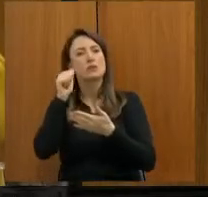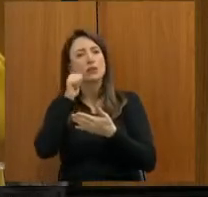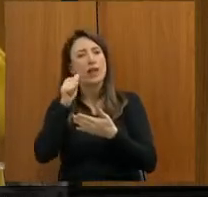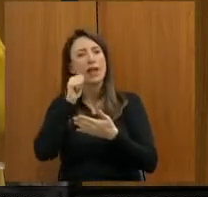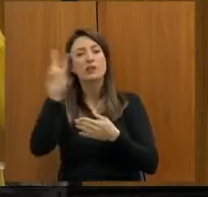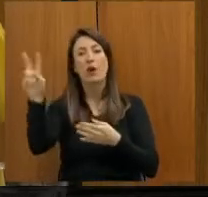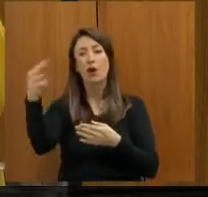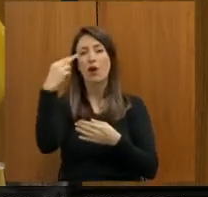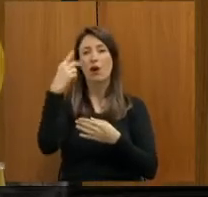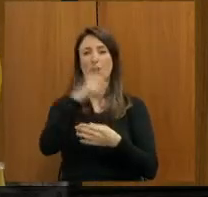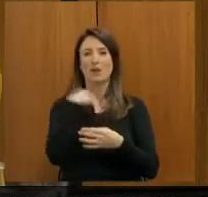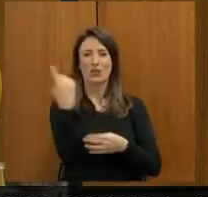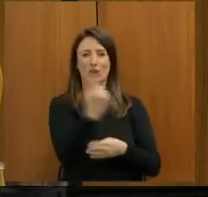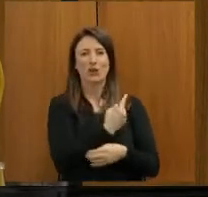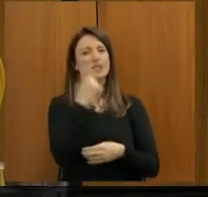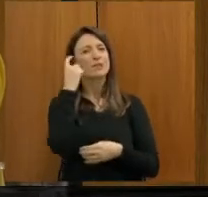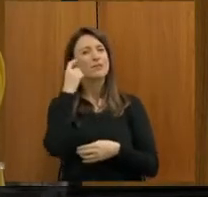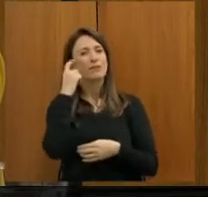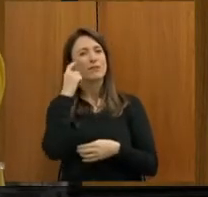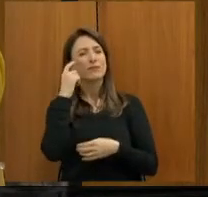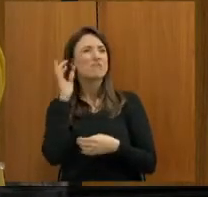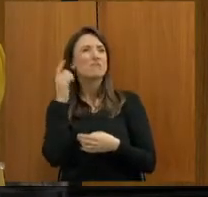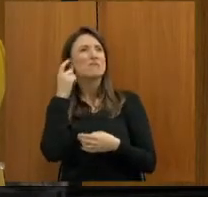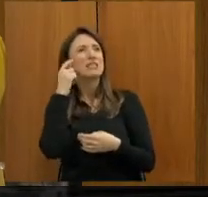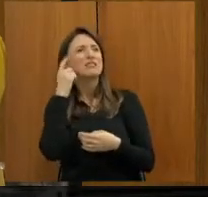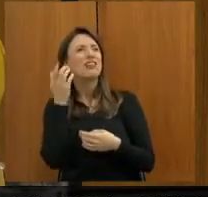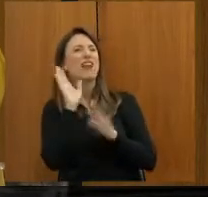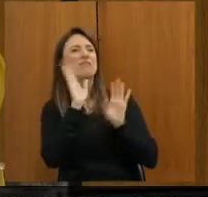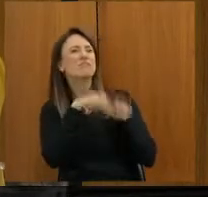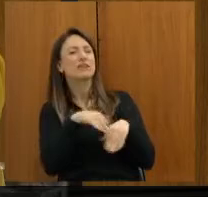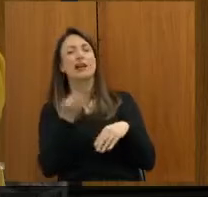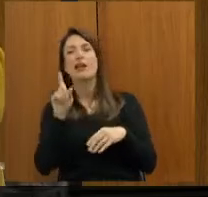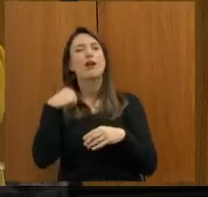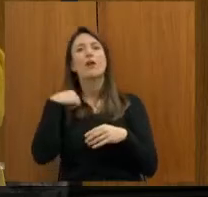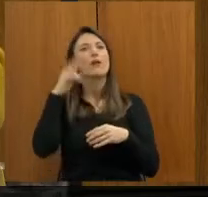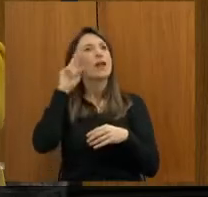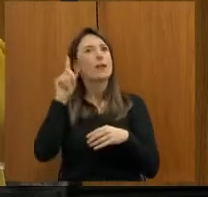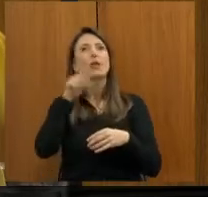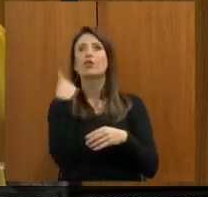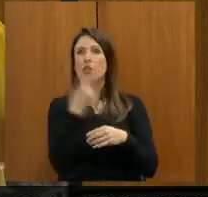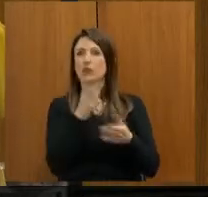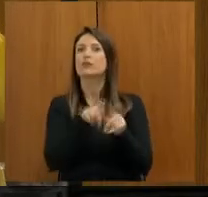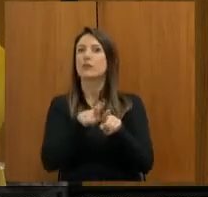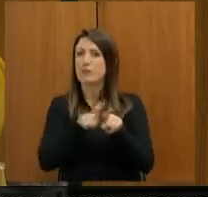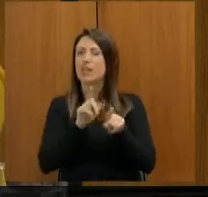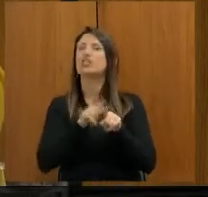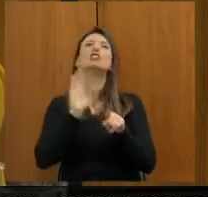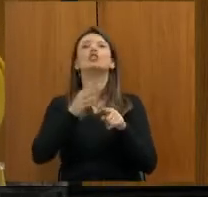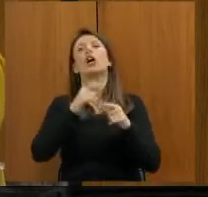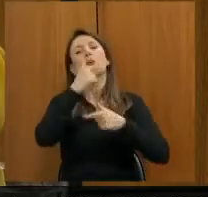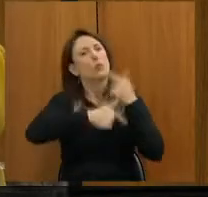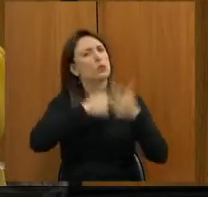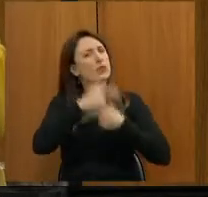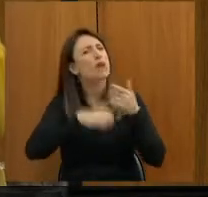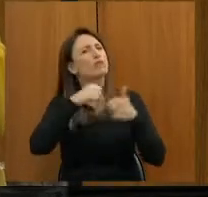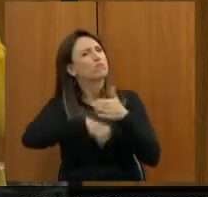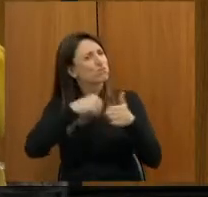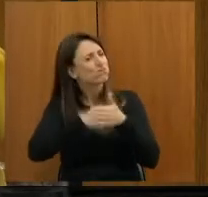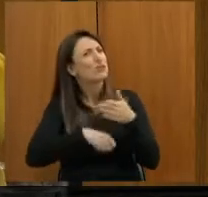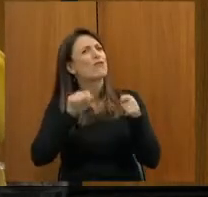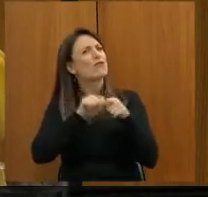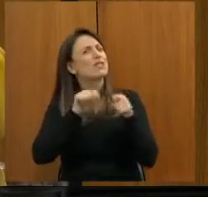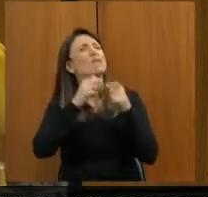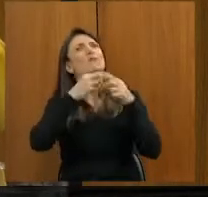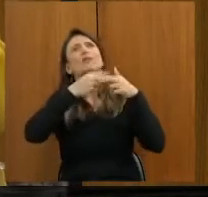percurso a nossa história tivemos que nos dedicar tivemos que abrir mão sim de